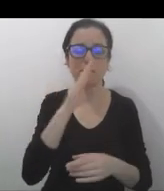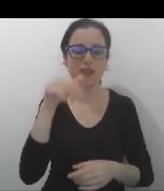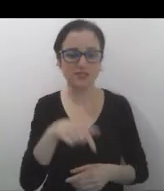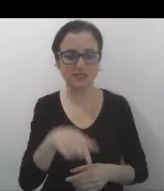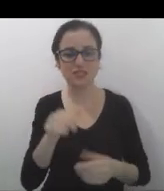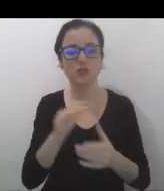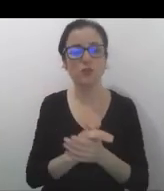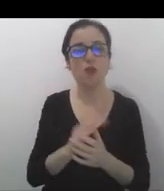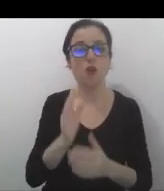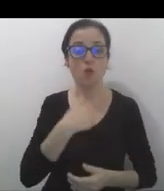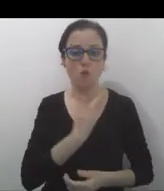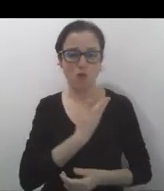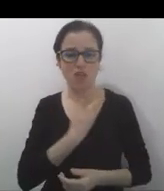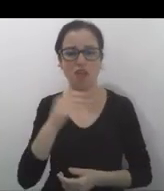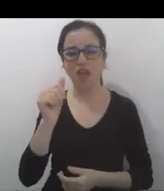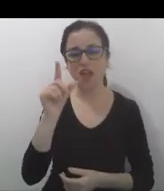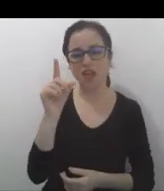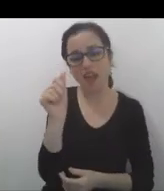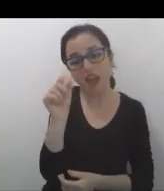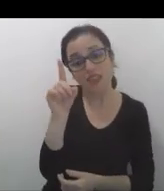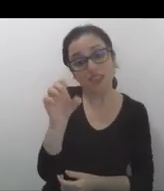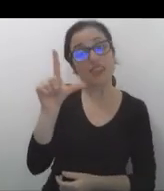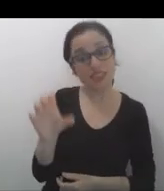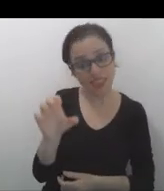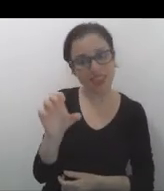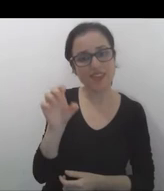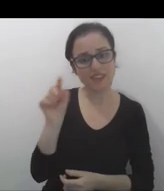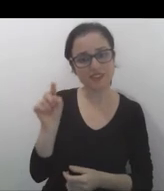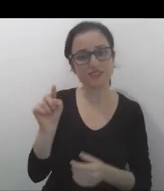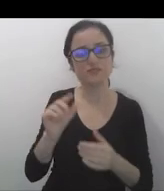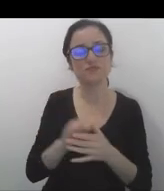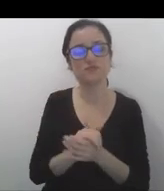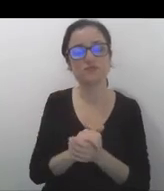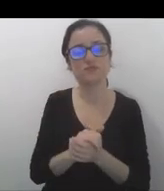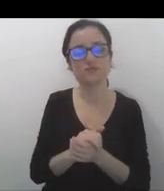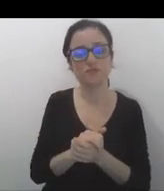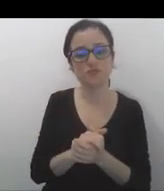conhecida no Brasil, etc. Né? Depois disso, uma colega, que é a